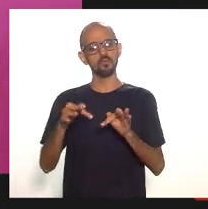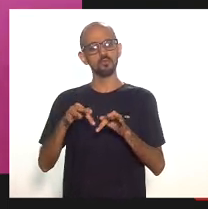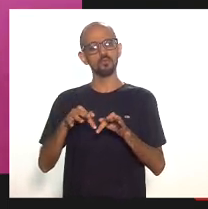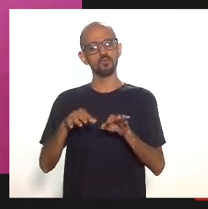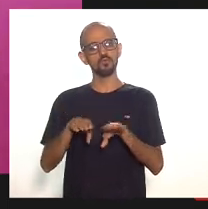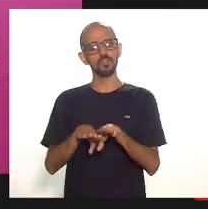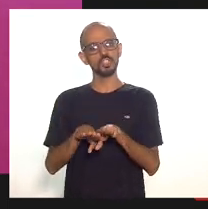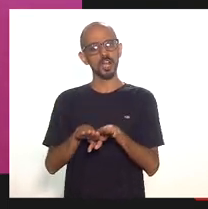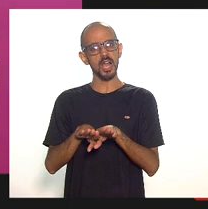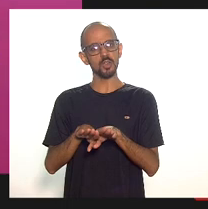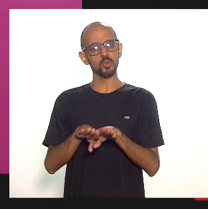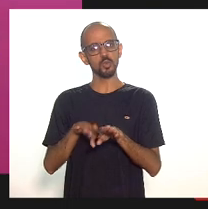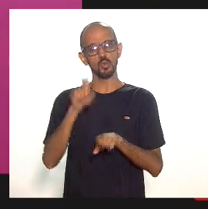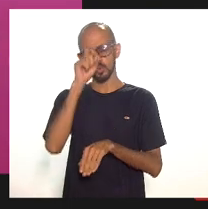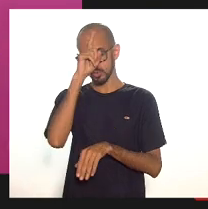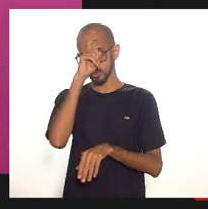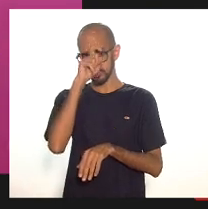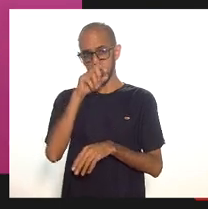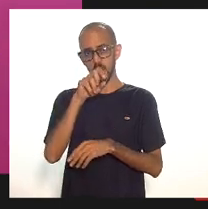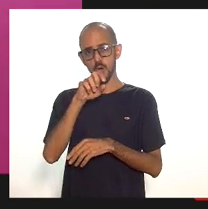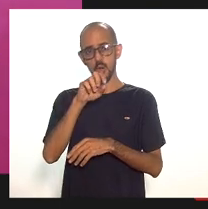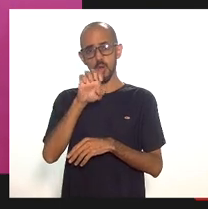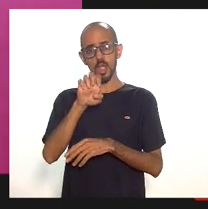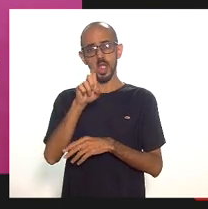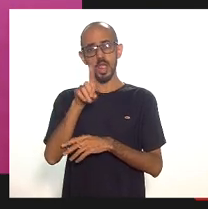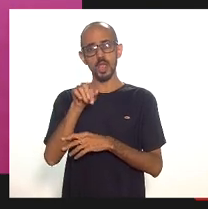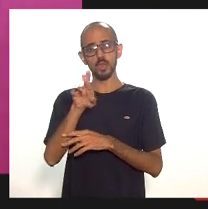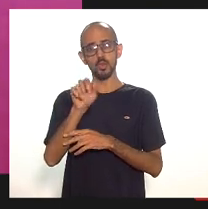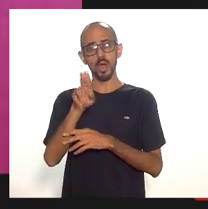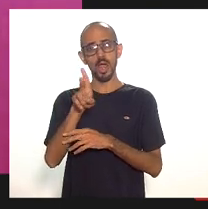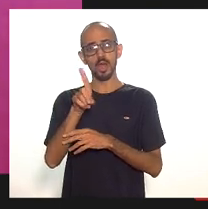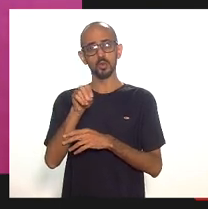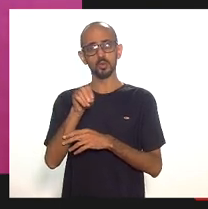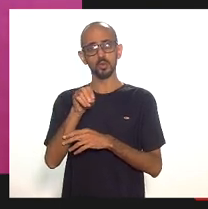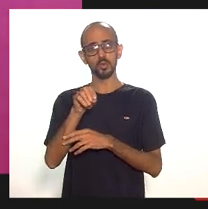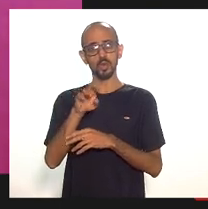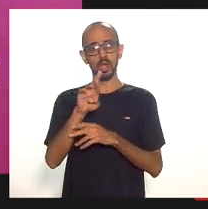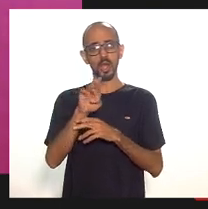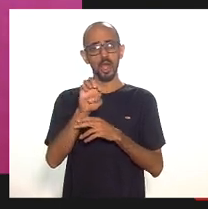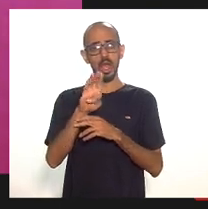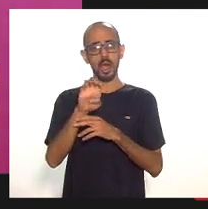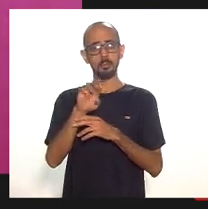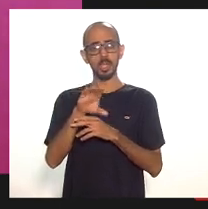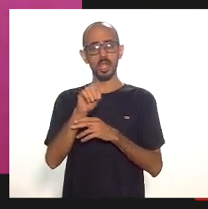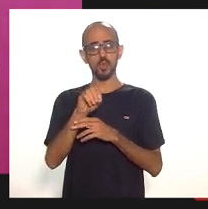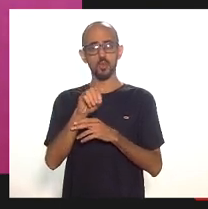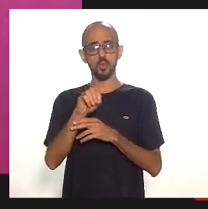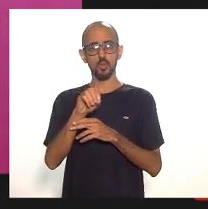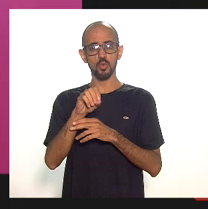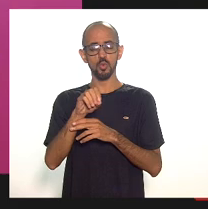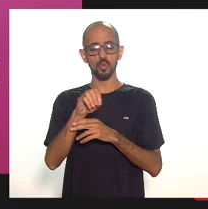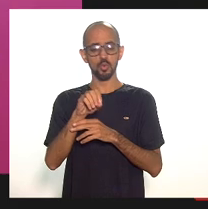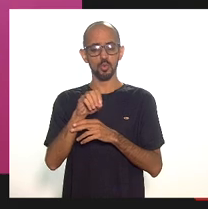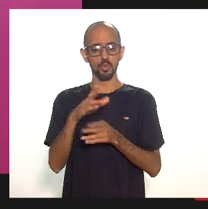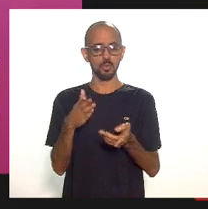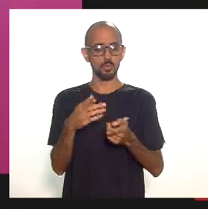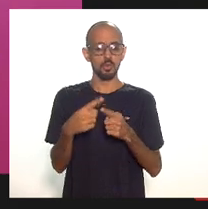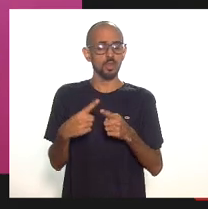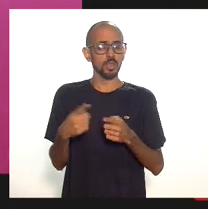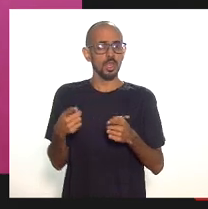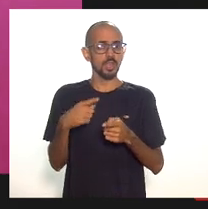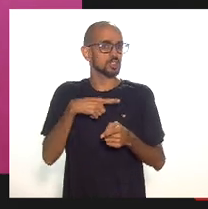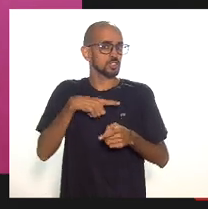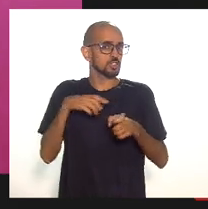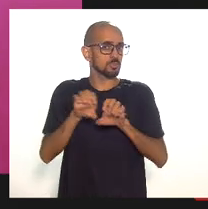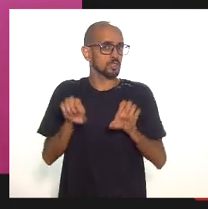Eduardo Rabelo? Por que que foi tirado toda a estrutura do Hospital Eduardo Rabelo? Porque